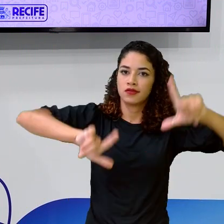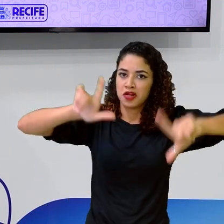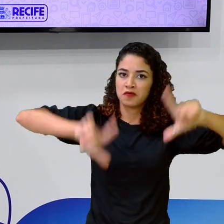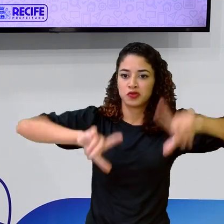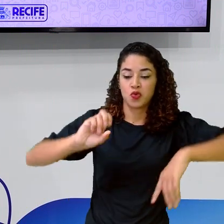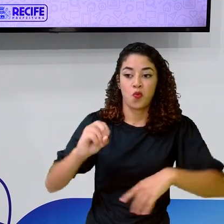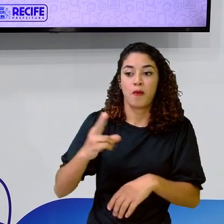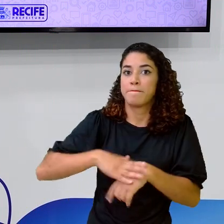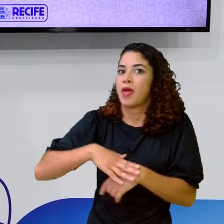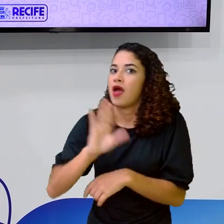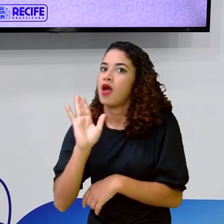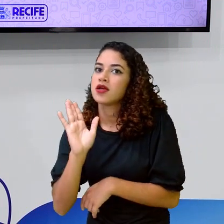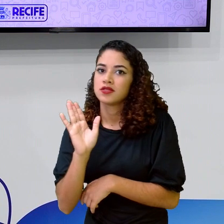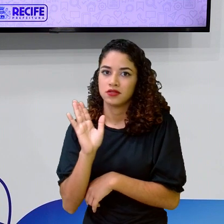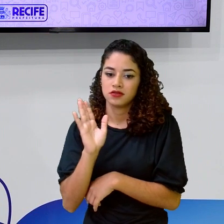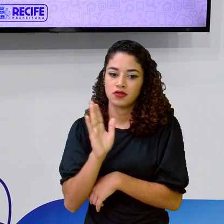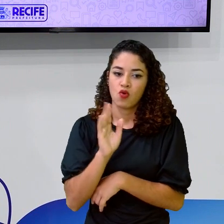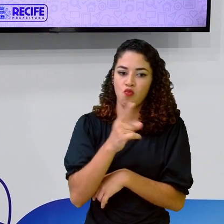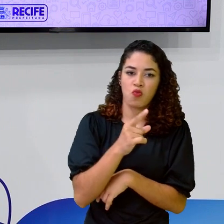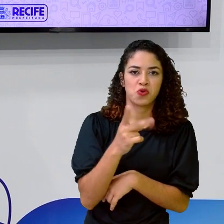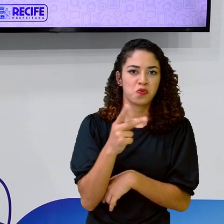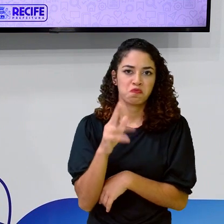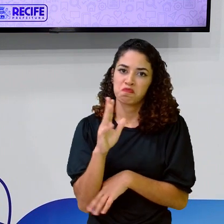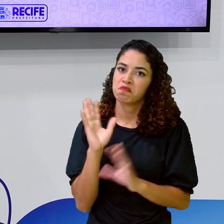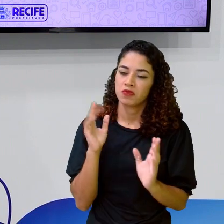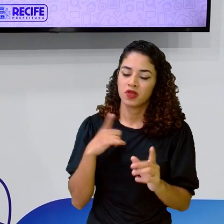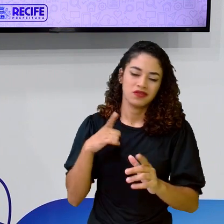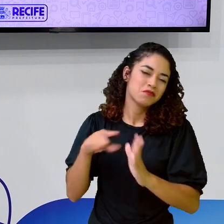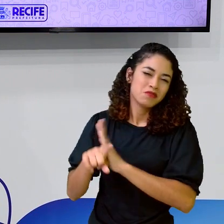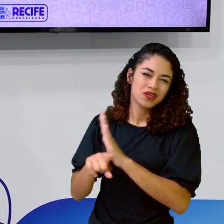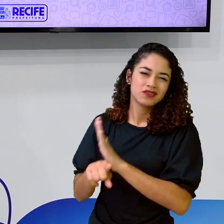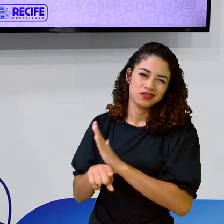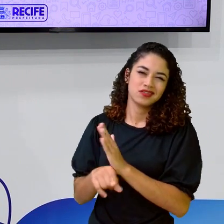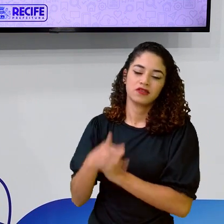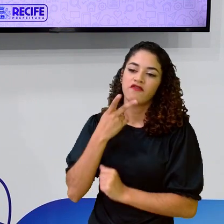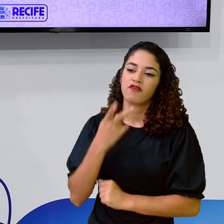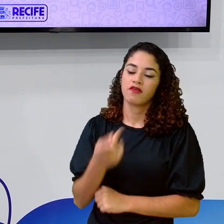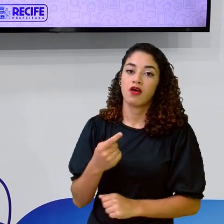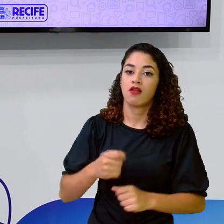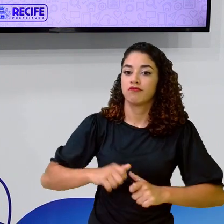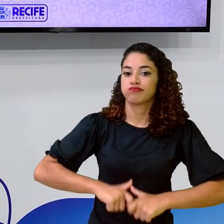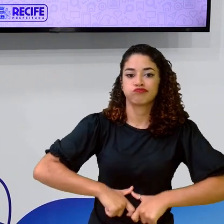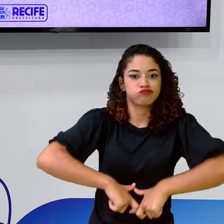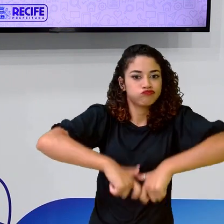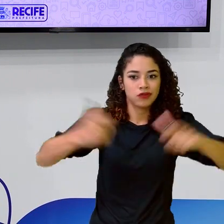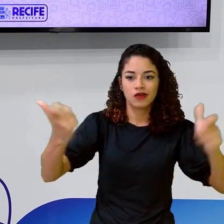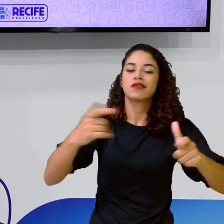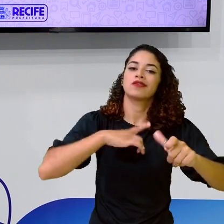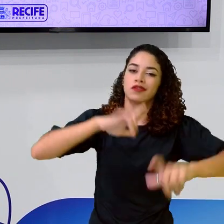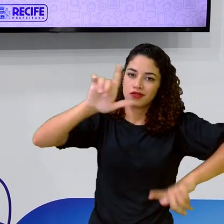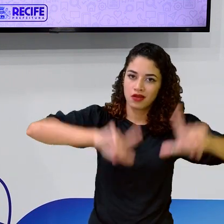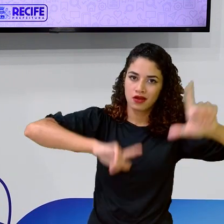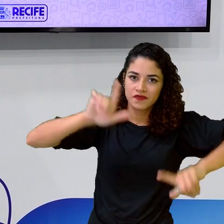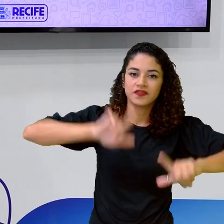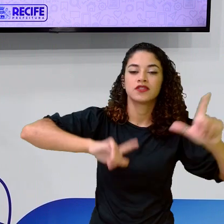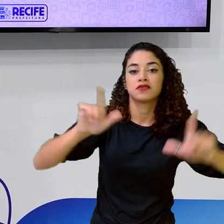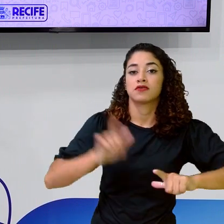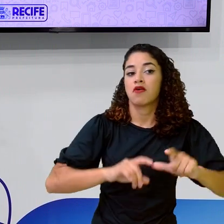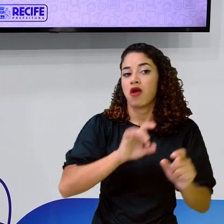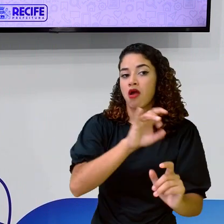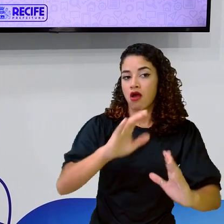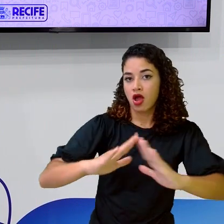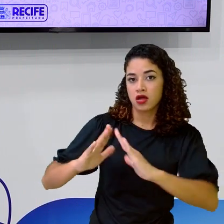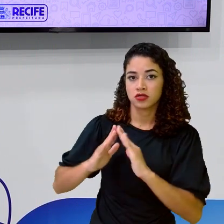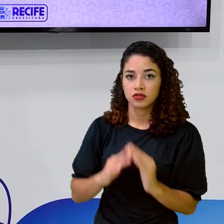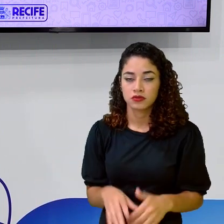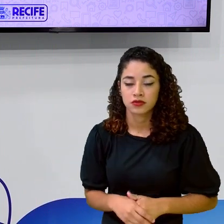mais de uma televisão. Então, existem pesquisas aí que apontam, assim, que existe até mais de uma televisão por cada casa.